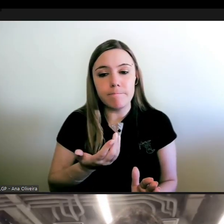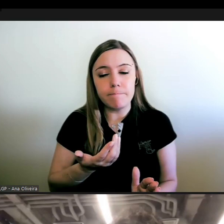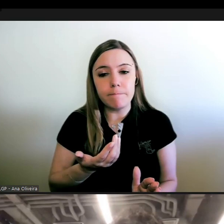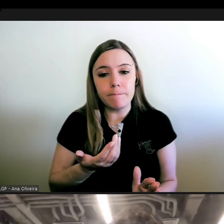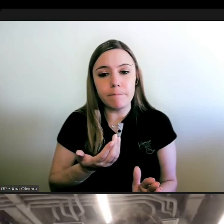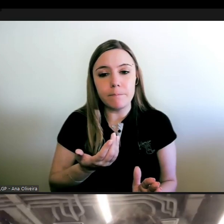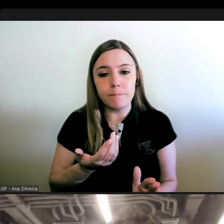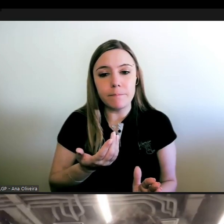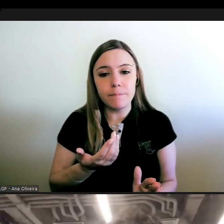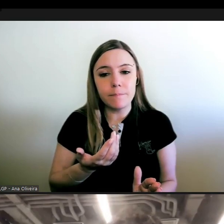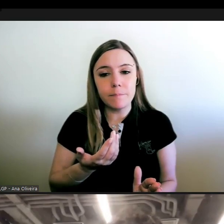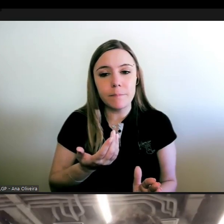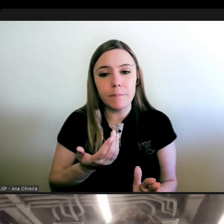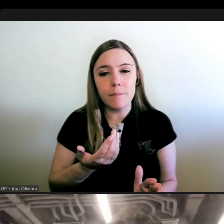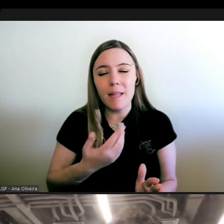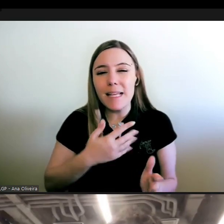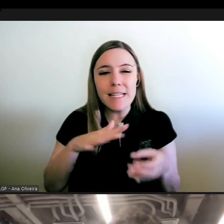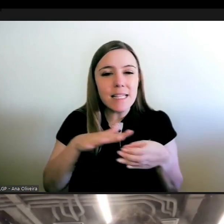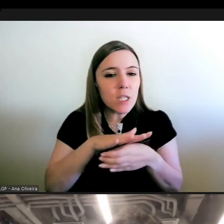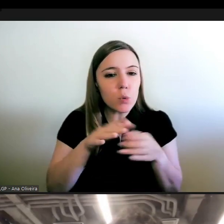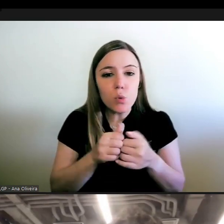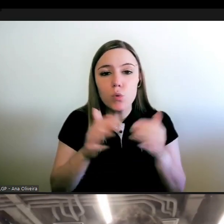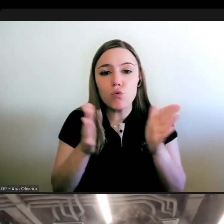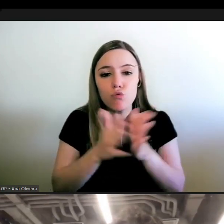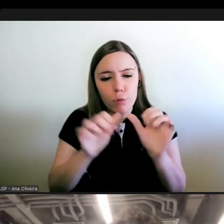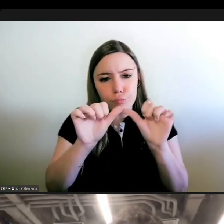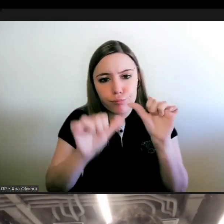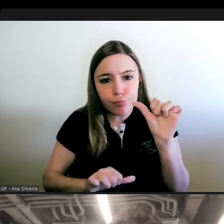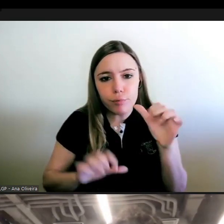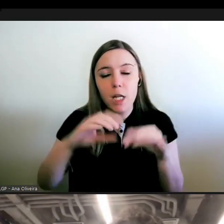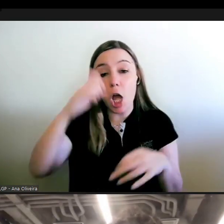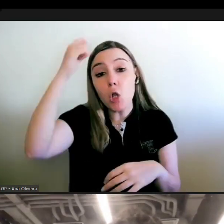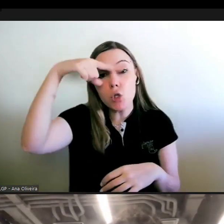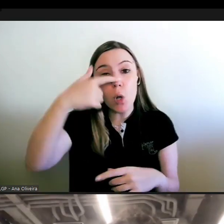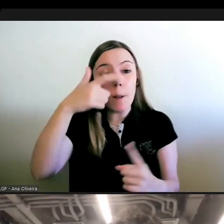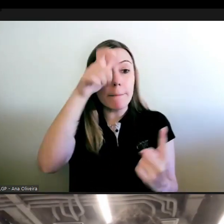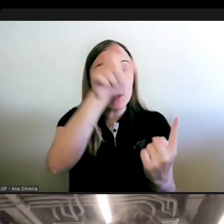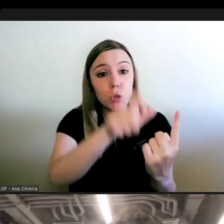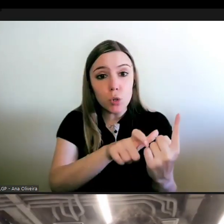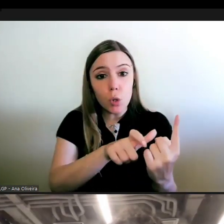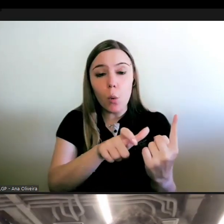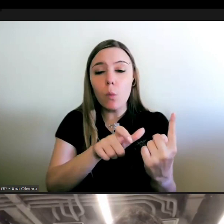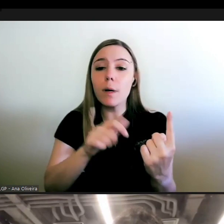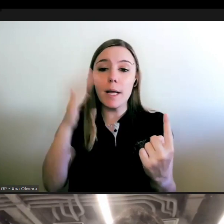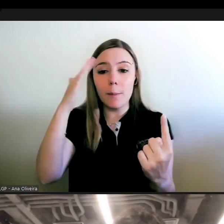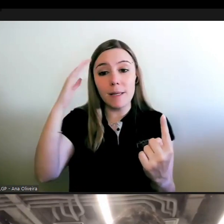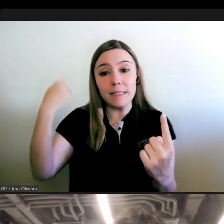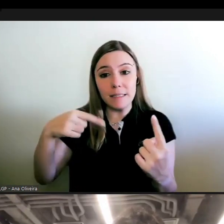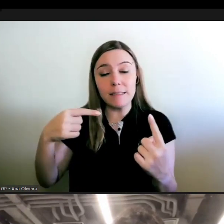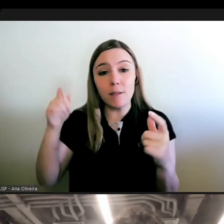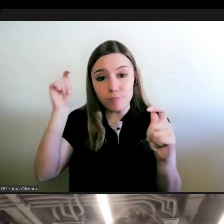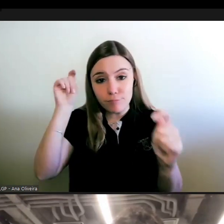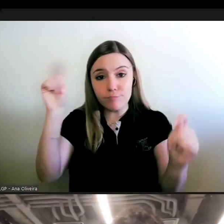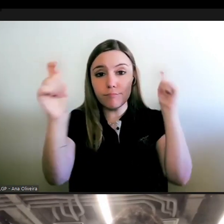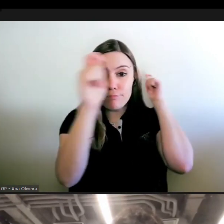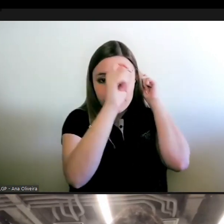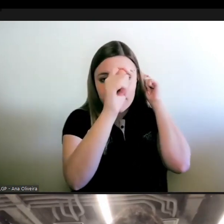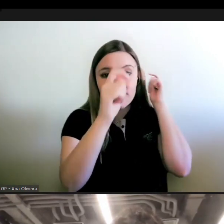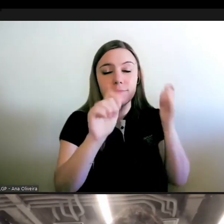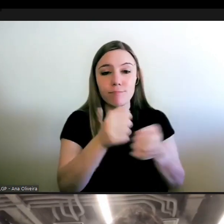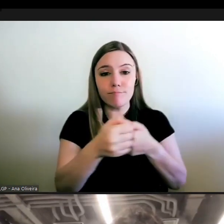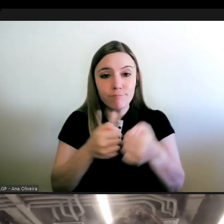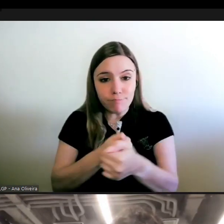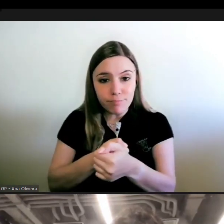as outras questões da história daquela pessoa e ser capaz de se colocar no lugar do outro. E sim,